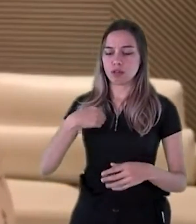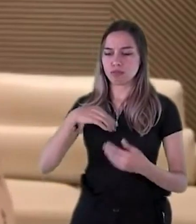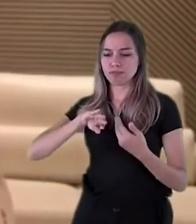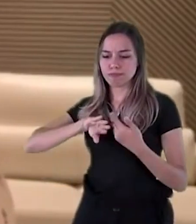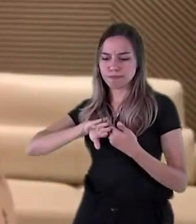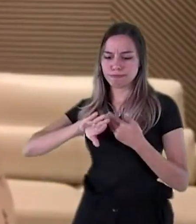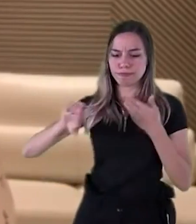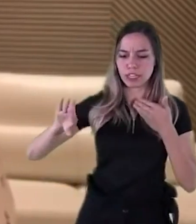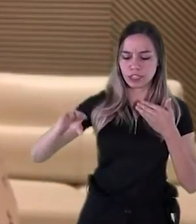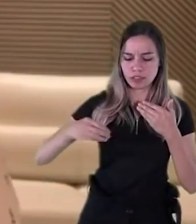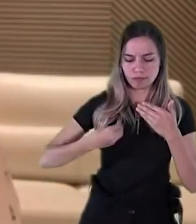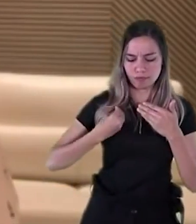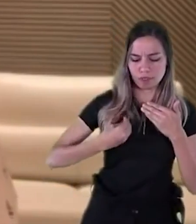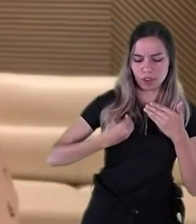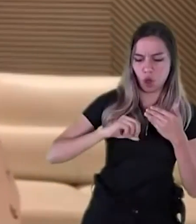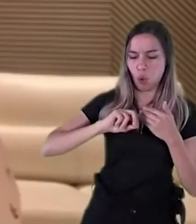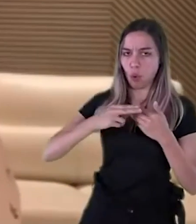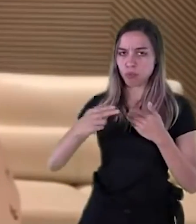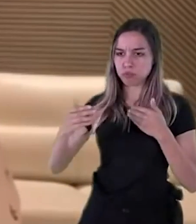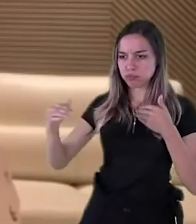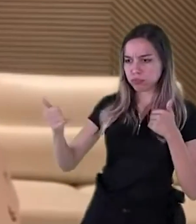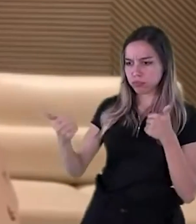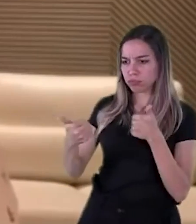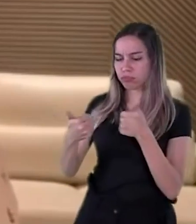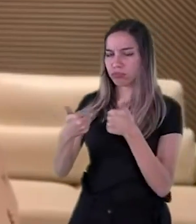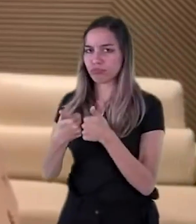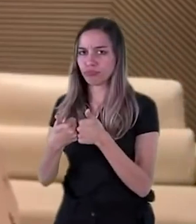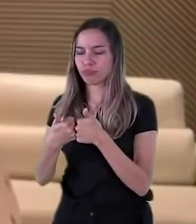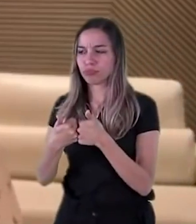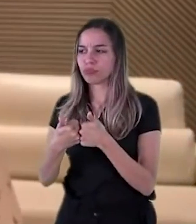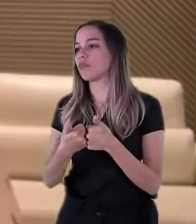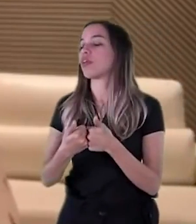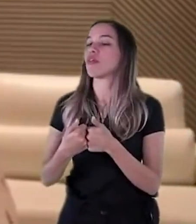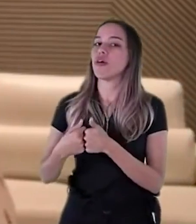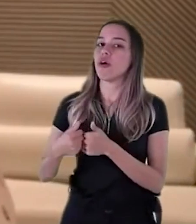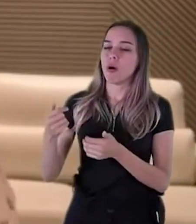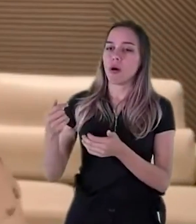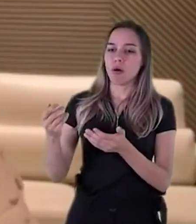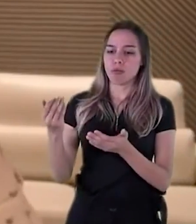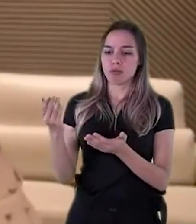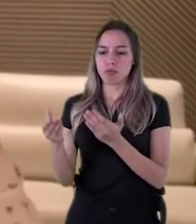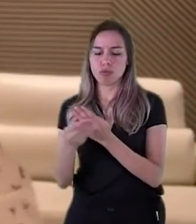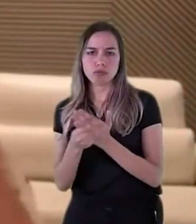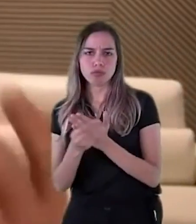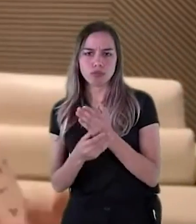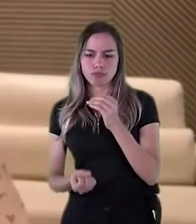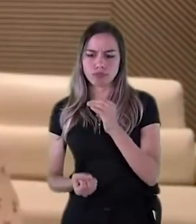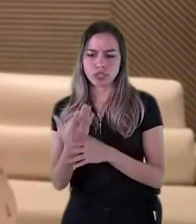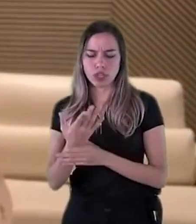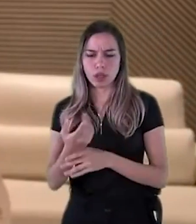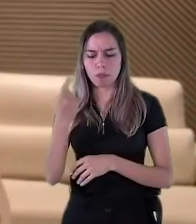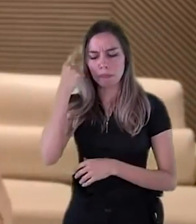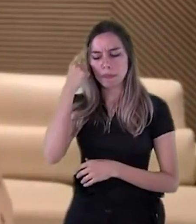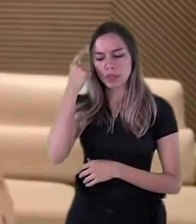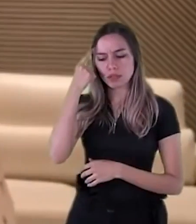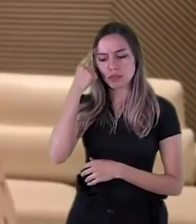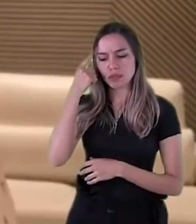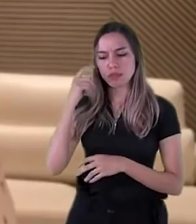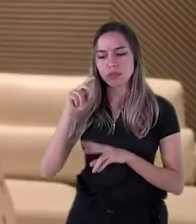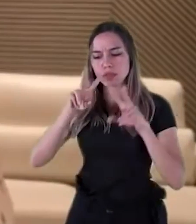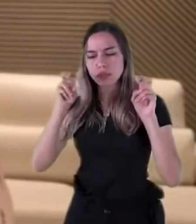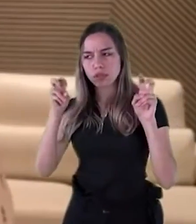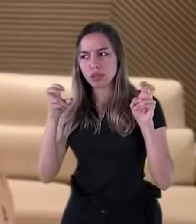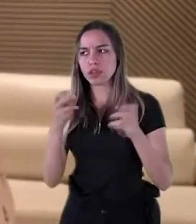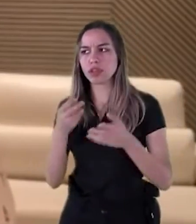do movimento que nós fazemos. O livro nasceu dessa inquietação. Nem pensava em passar por tudo isso que nós